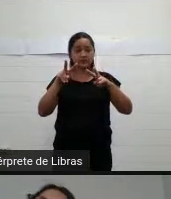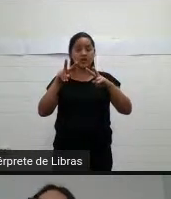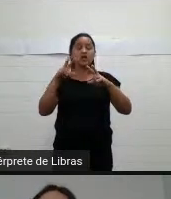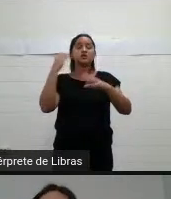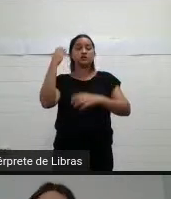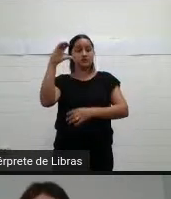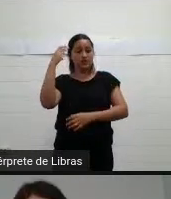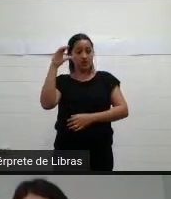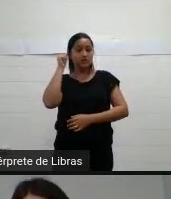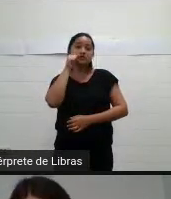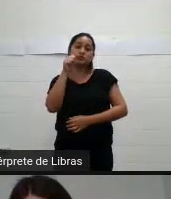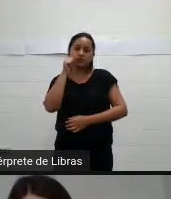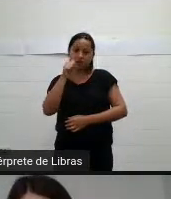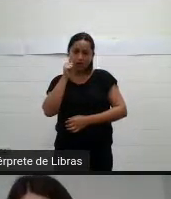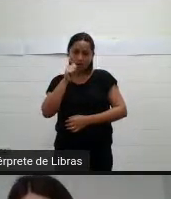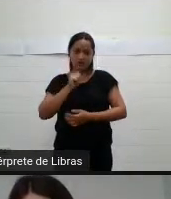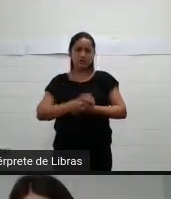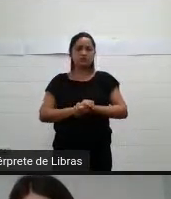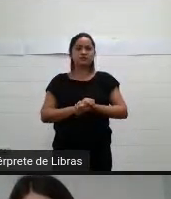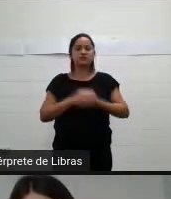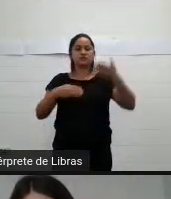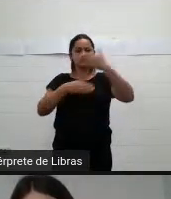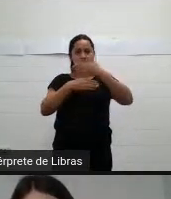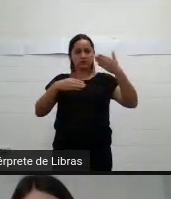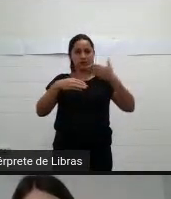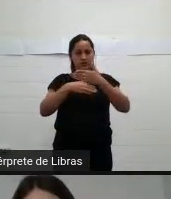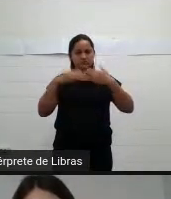Mulheres. Próximo slide, por favor.